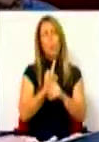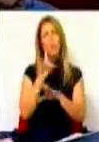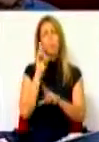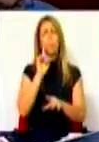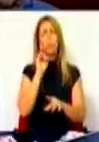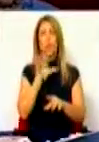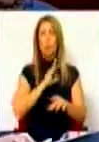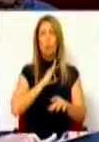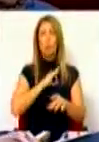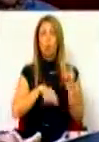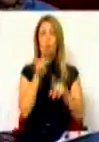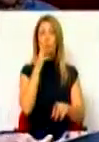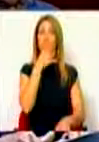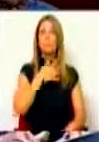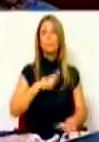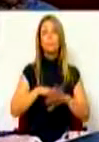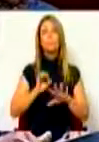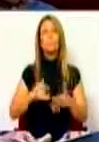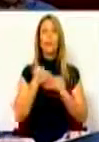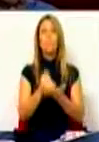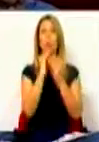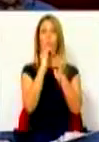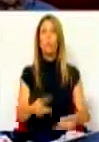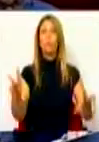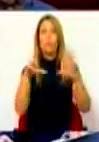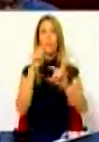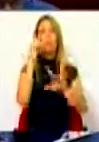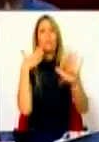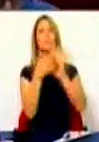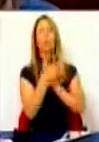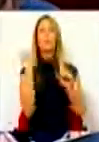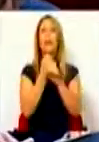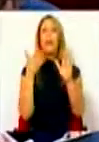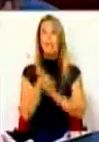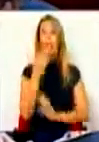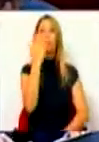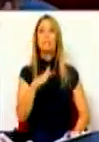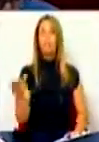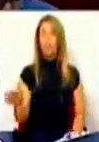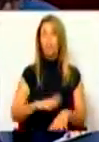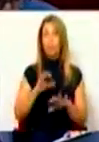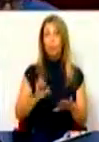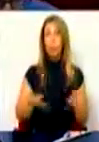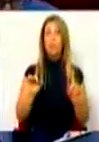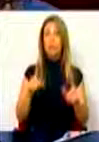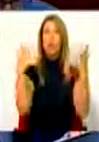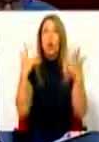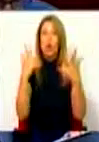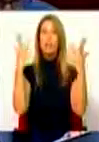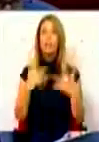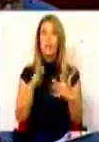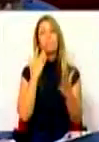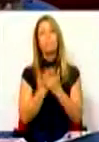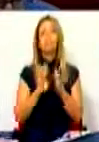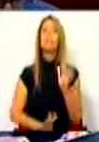com o apoio à inovação e ao emprego científico. É por isso também que este orçamento faz um